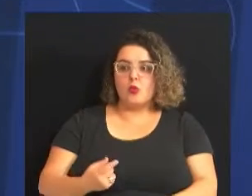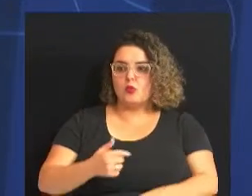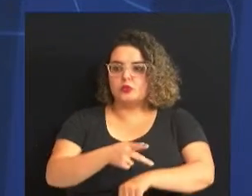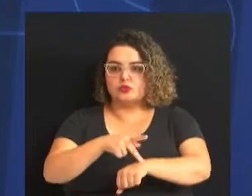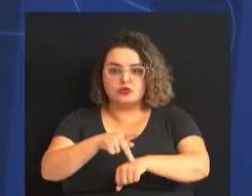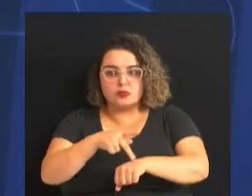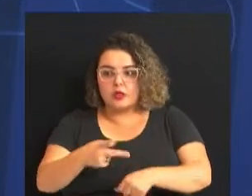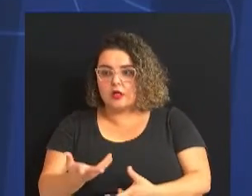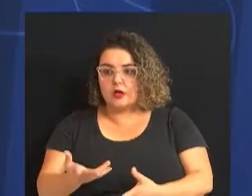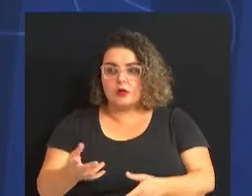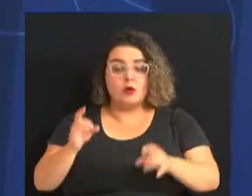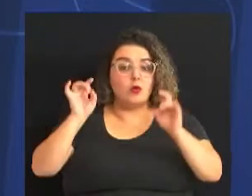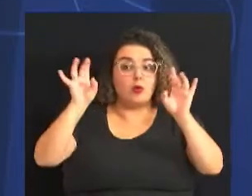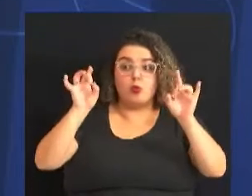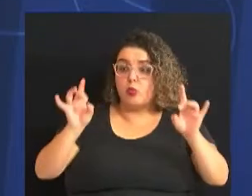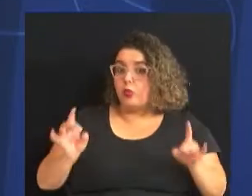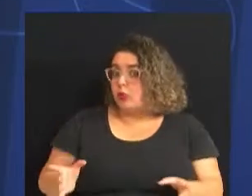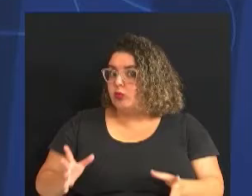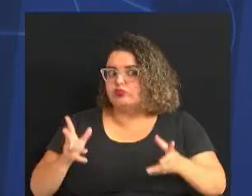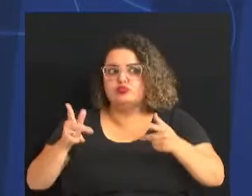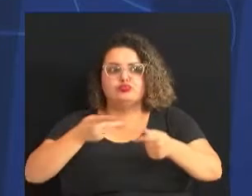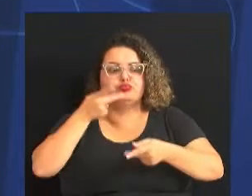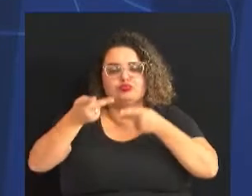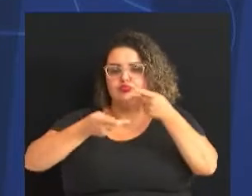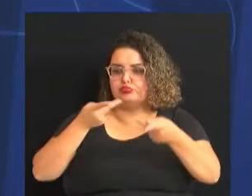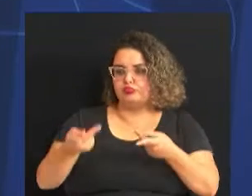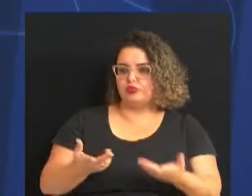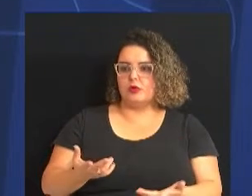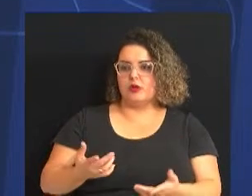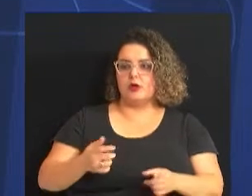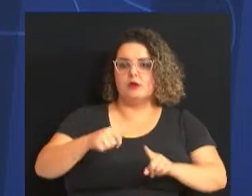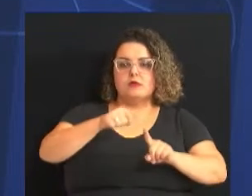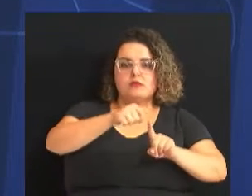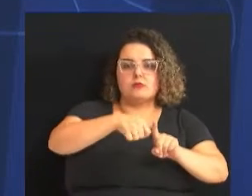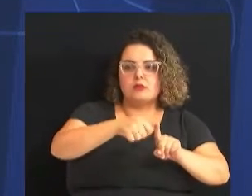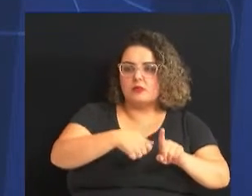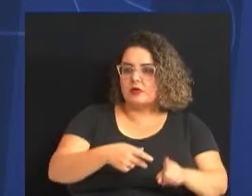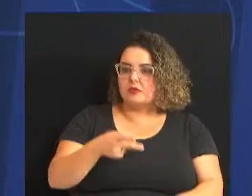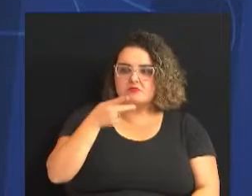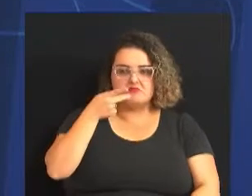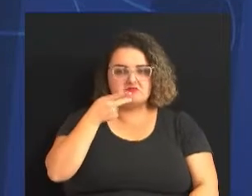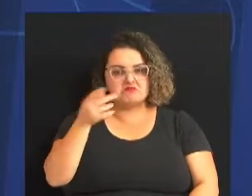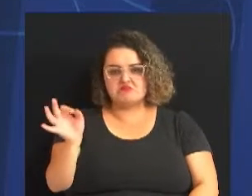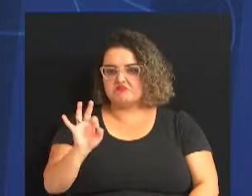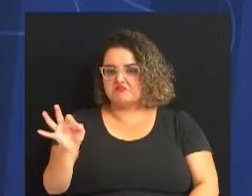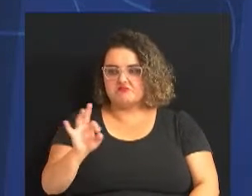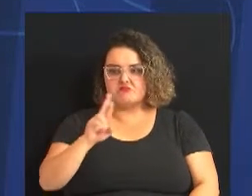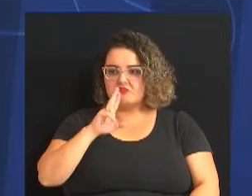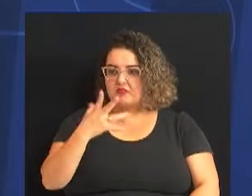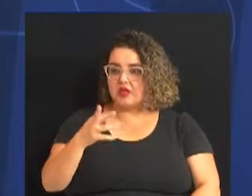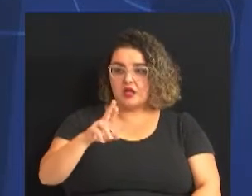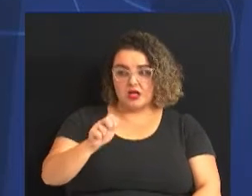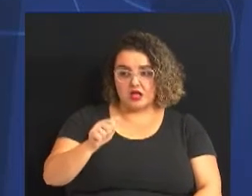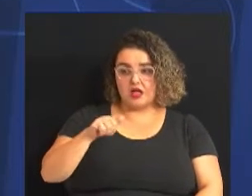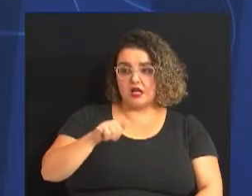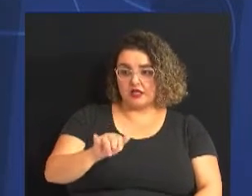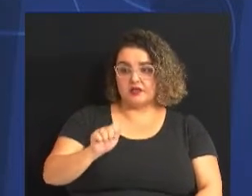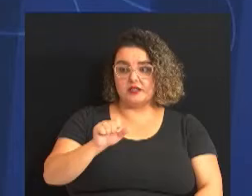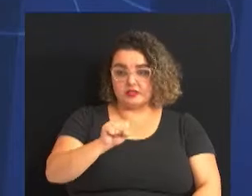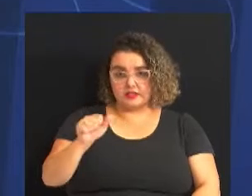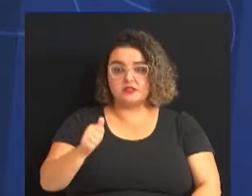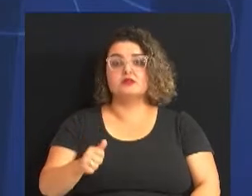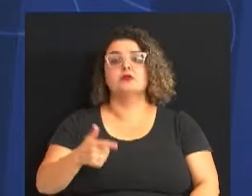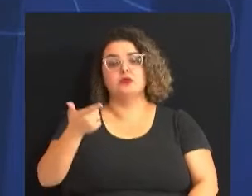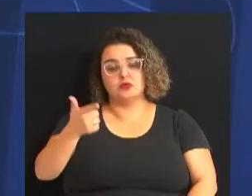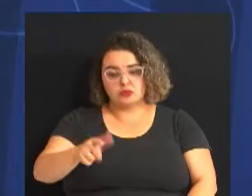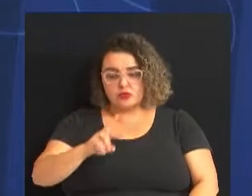virou especialista, todo mundo comentando, passa alguns meses, a gente não comenta mais resultado da Raíssa Leal, que continua tendo resultado, a